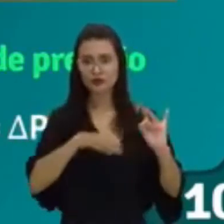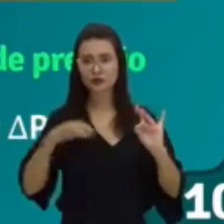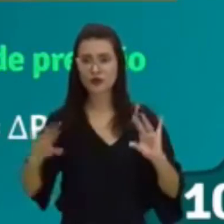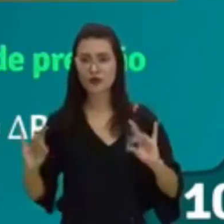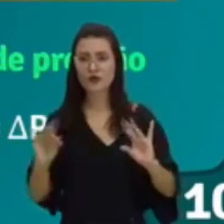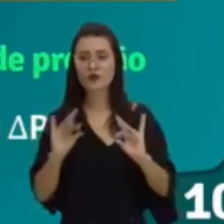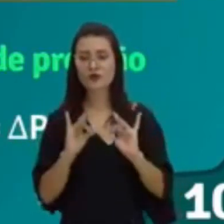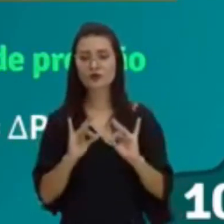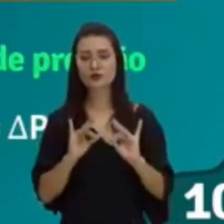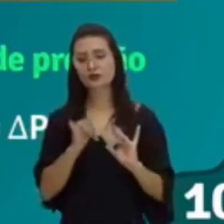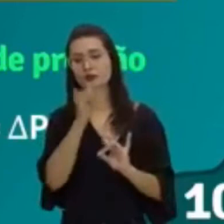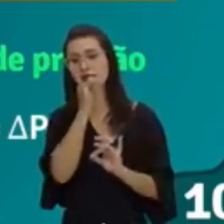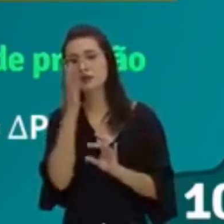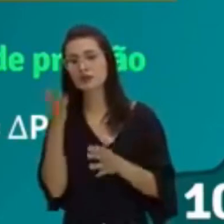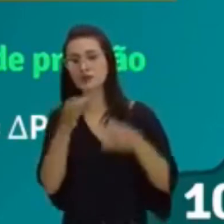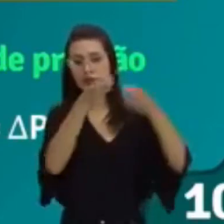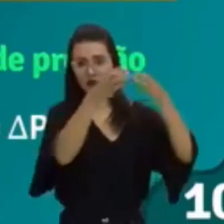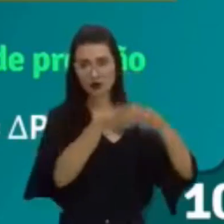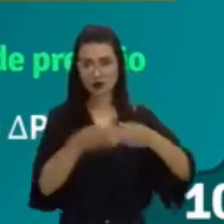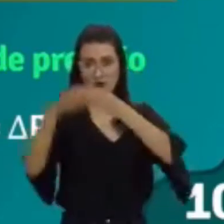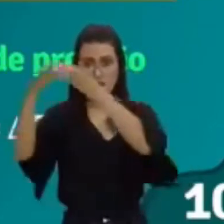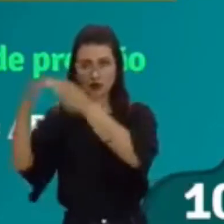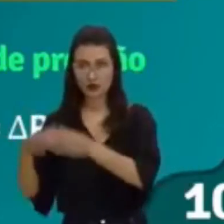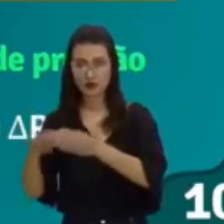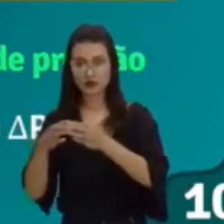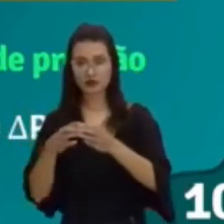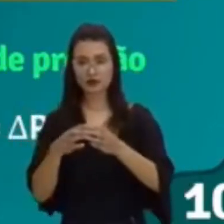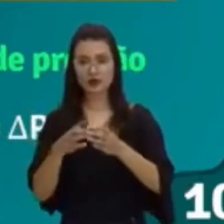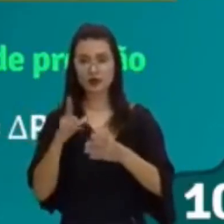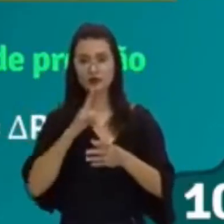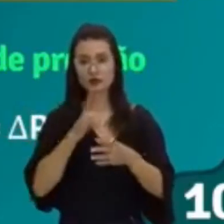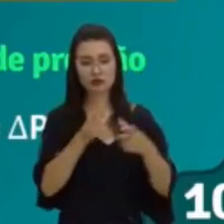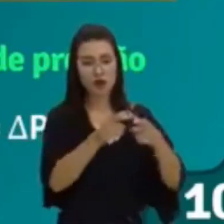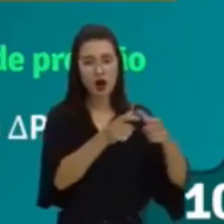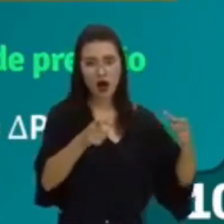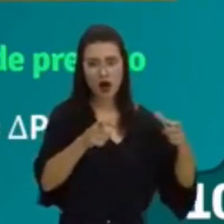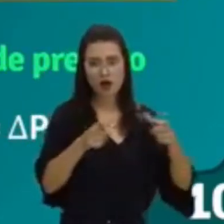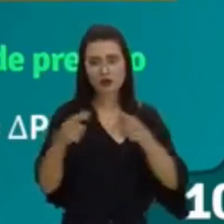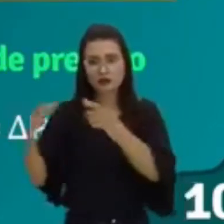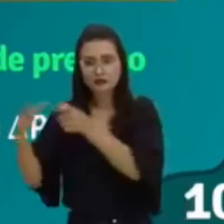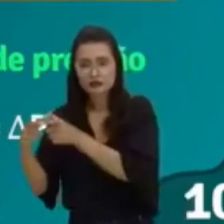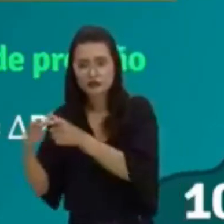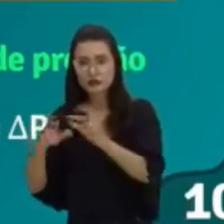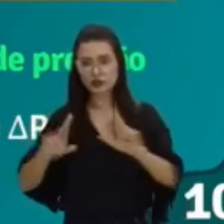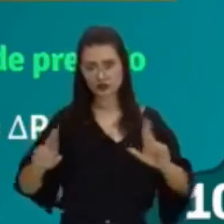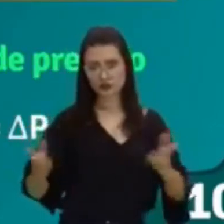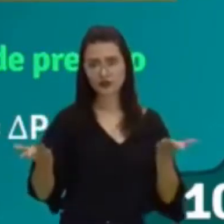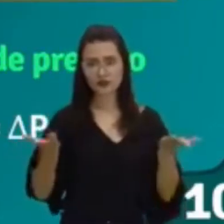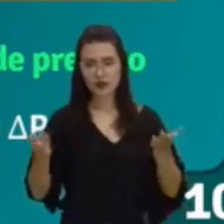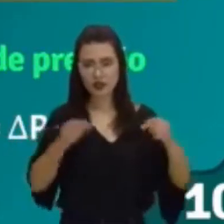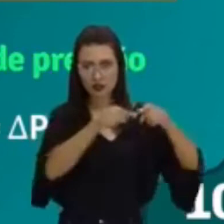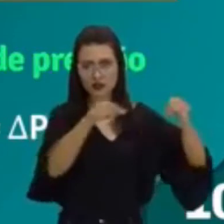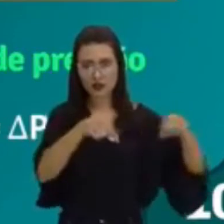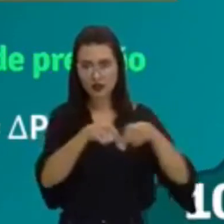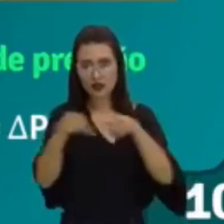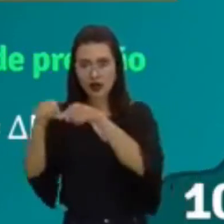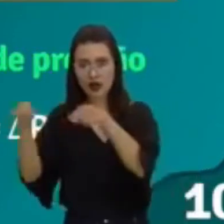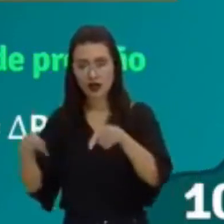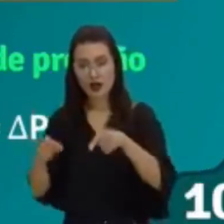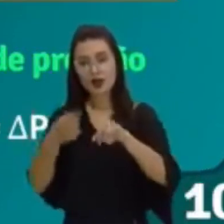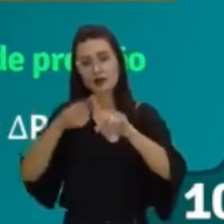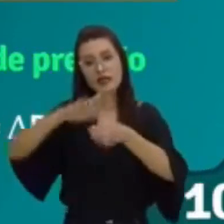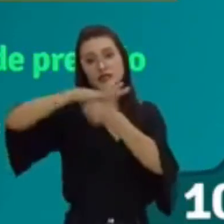tiver dois reservatórios com áreas diferentes, a pressão, mesmo assim, será